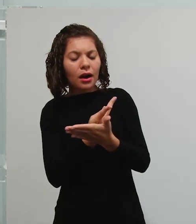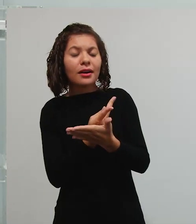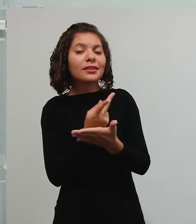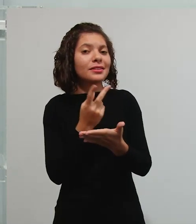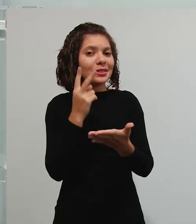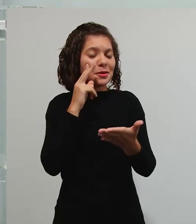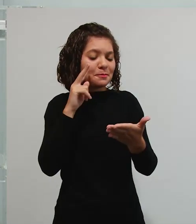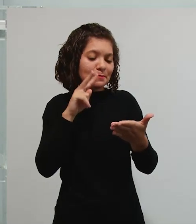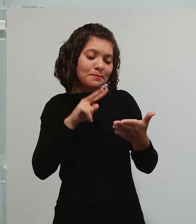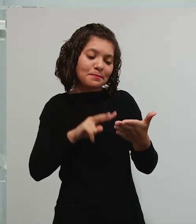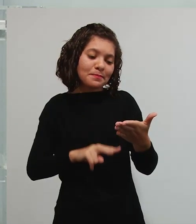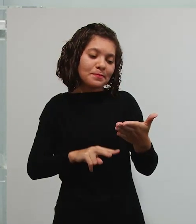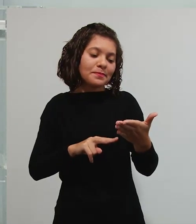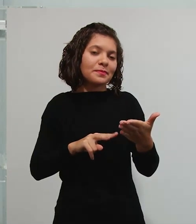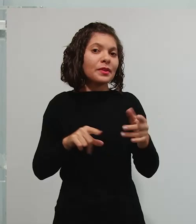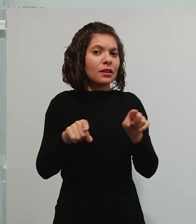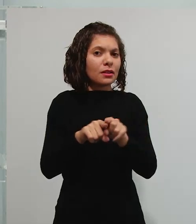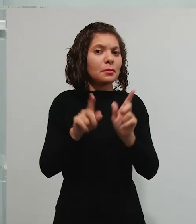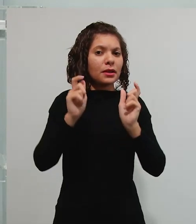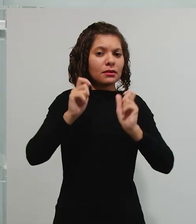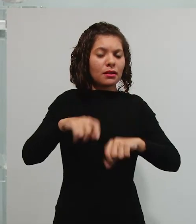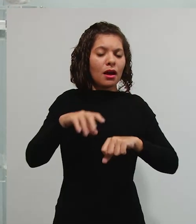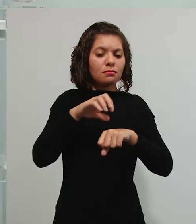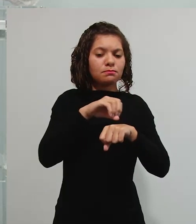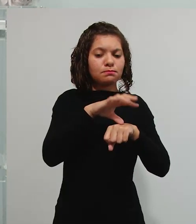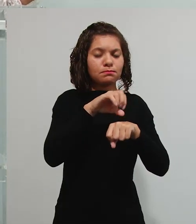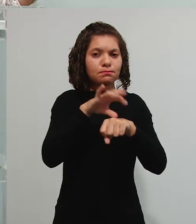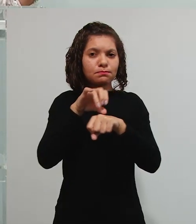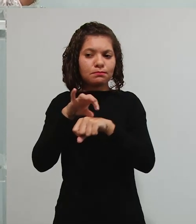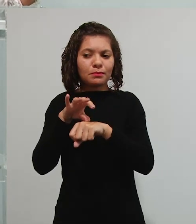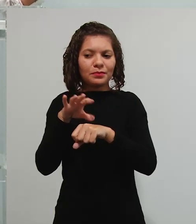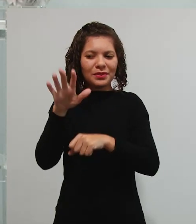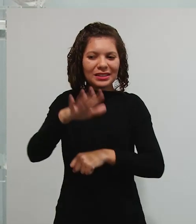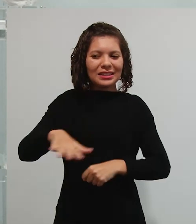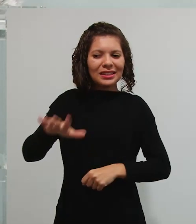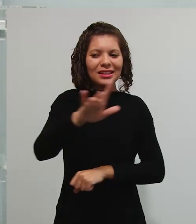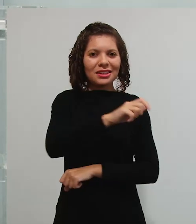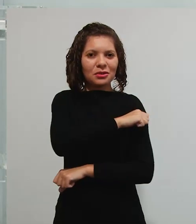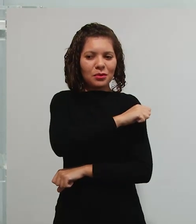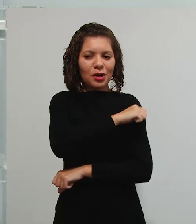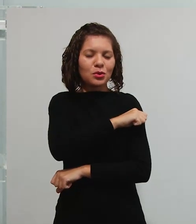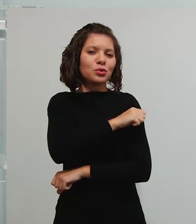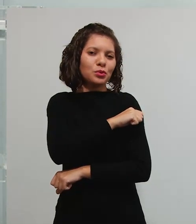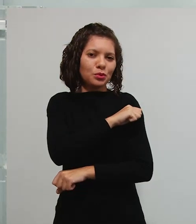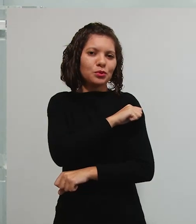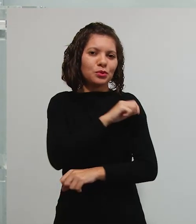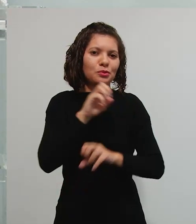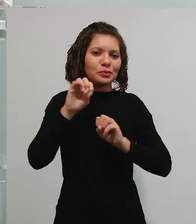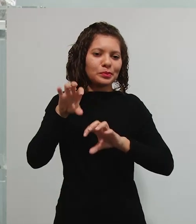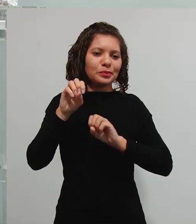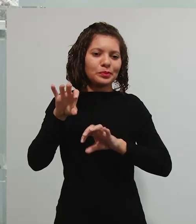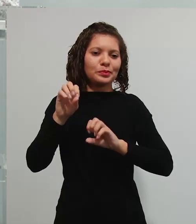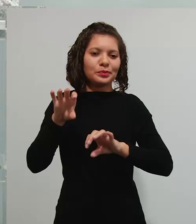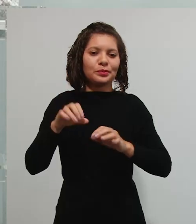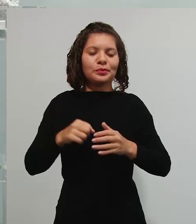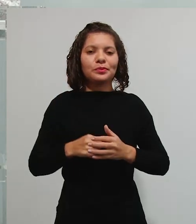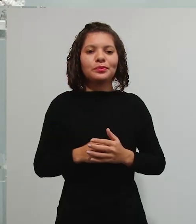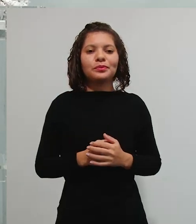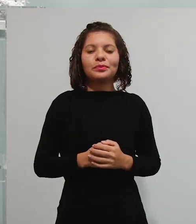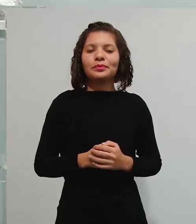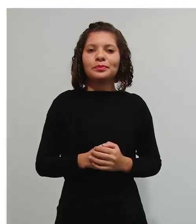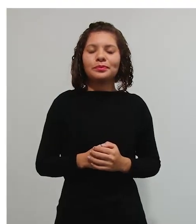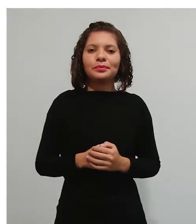entregar, você ainda pode dar sugestões para que ele melhore ainda mais e entregue aí para você uma versão